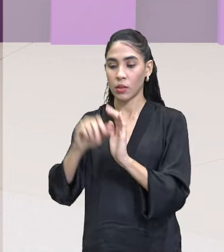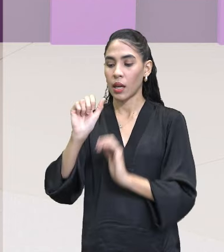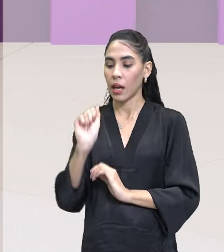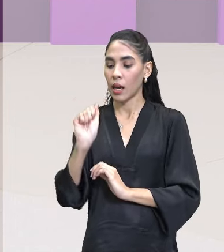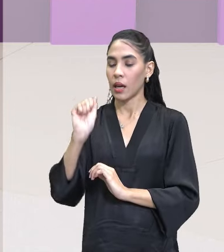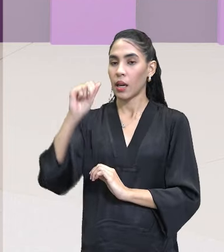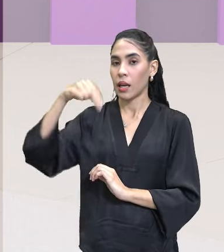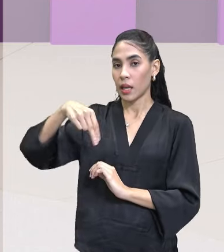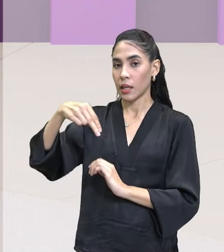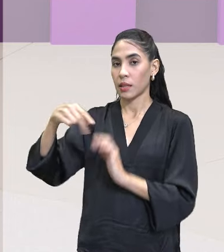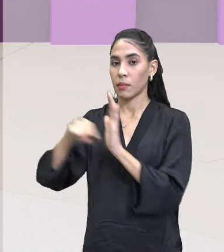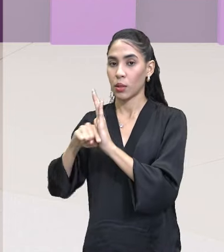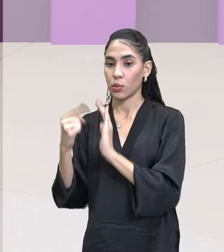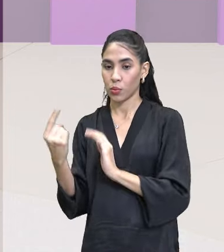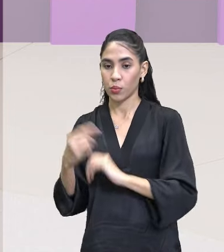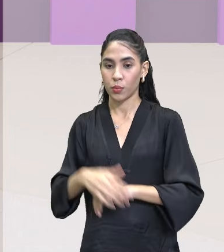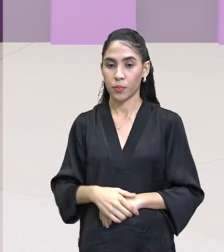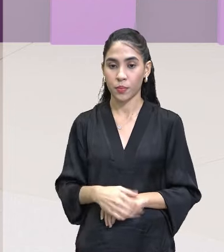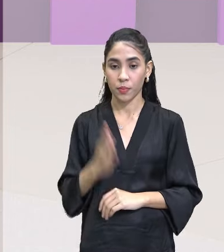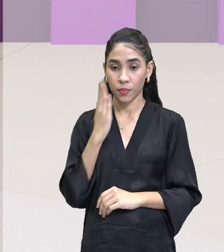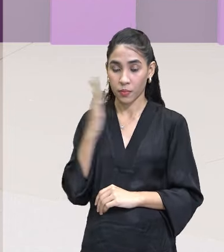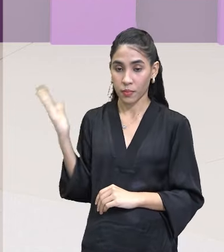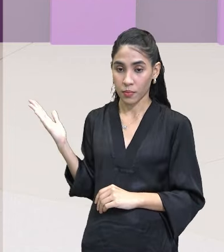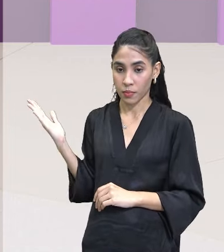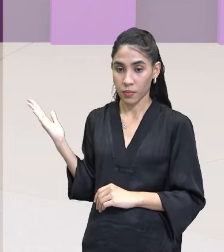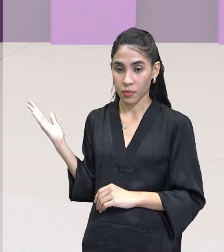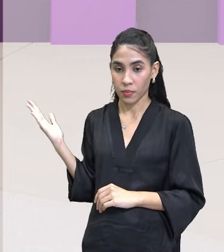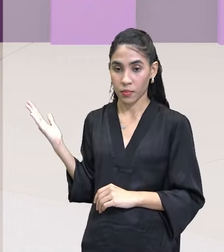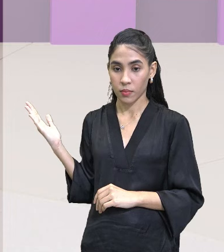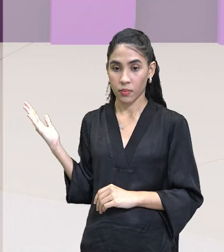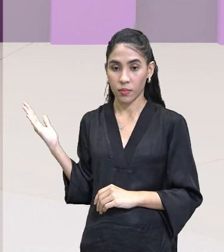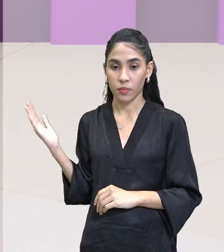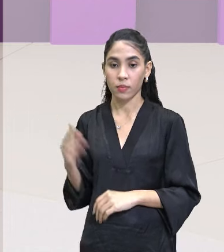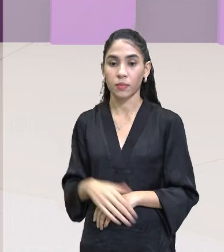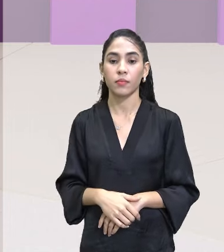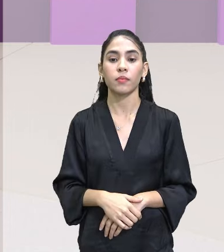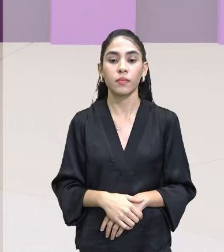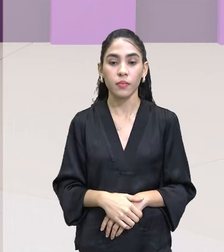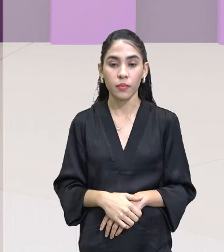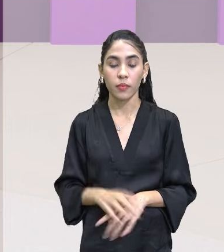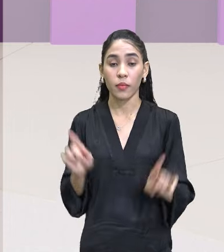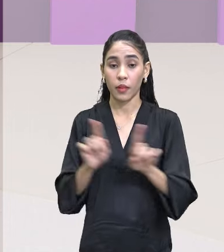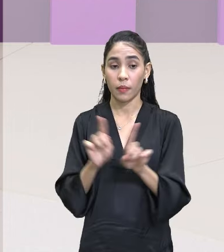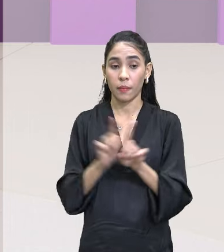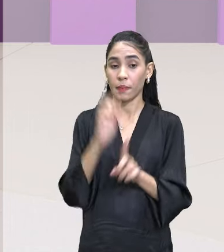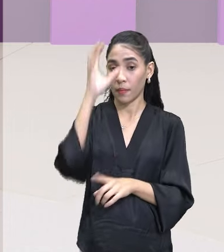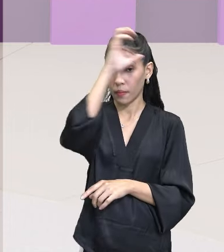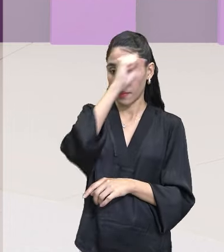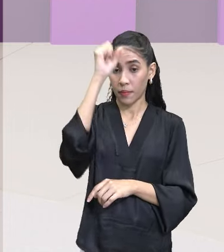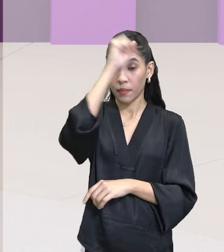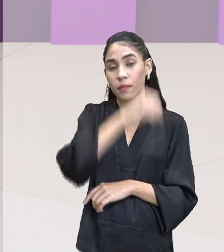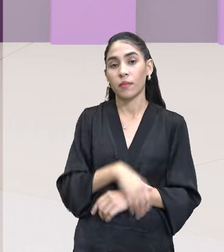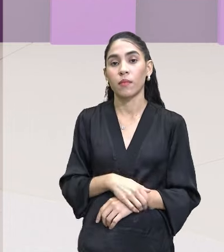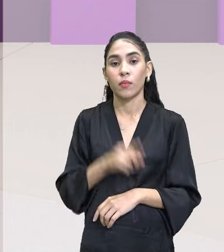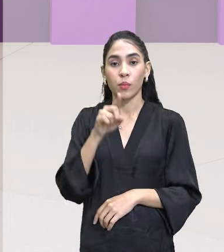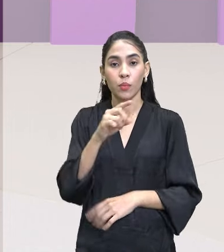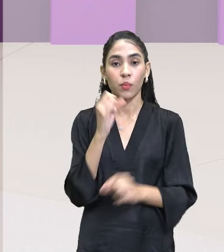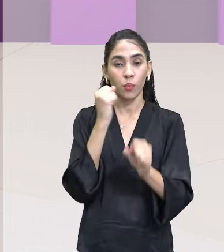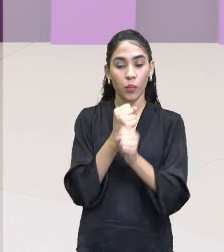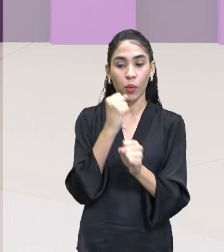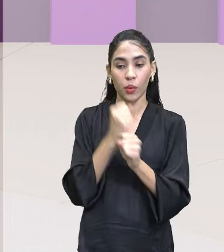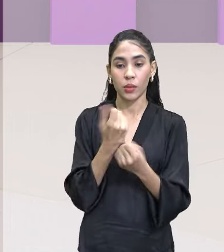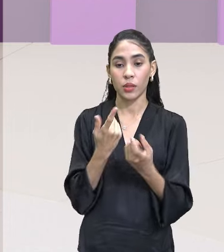termo menos o anterior, tá ok? Também aprendemos aqui que você pode encontrar o